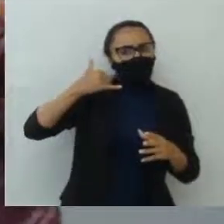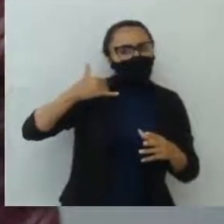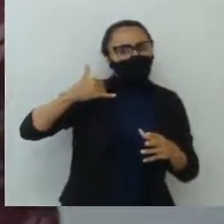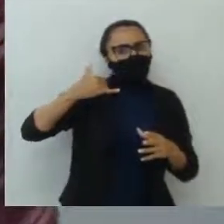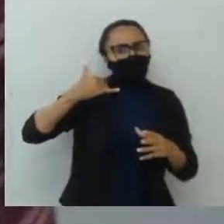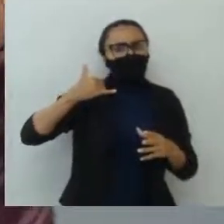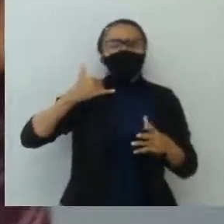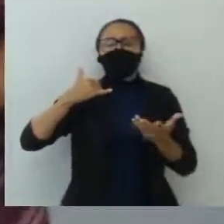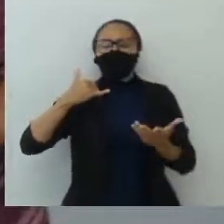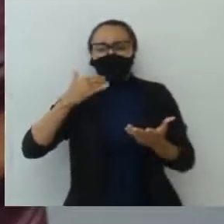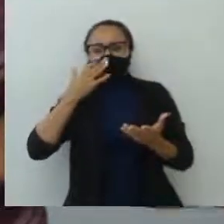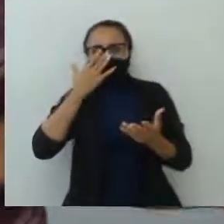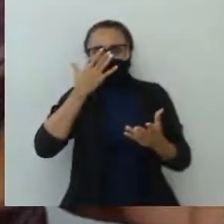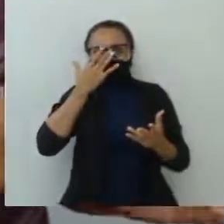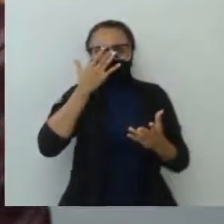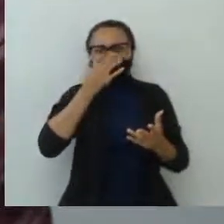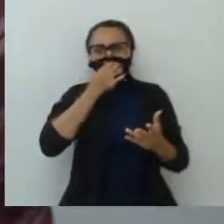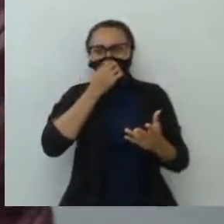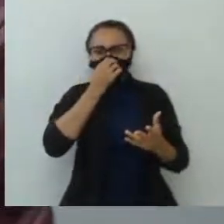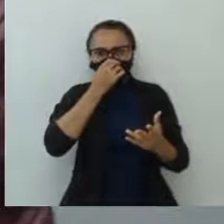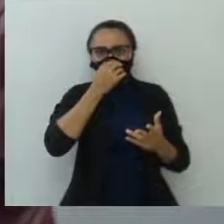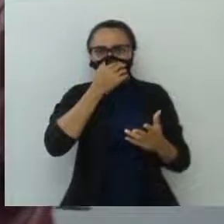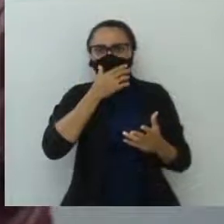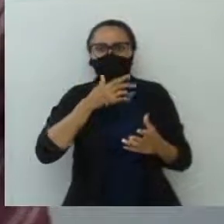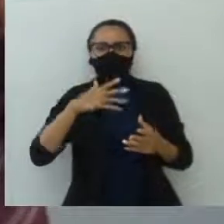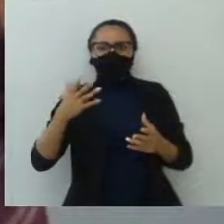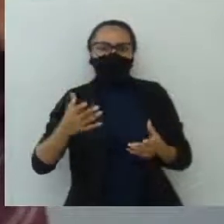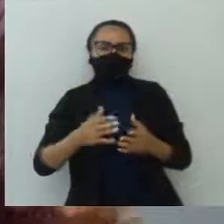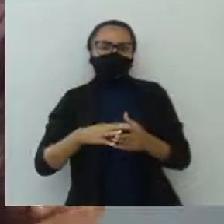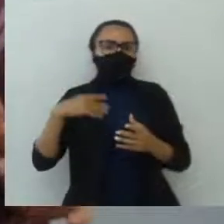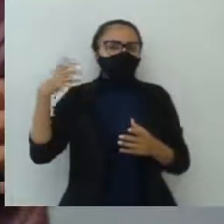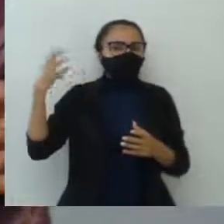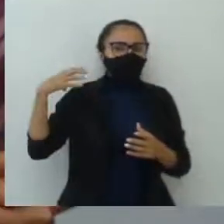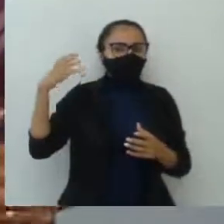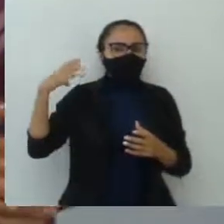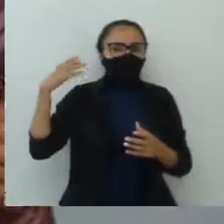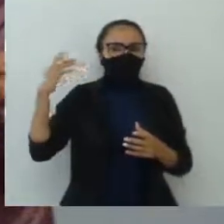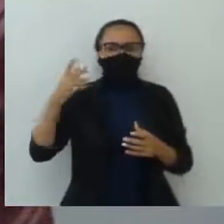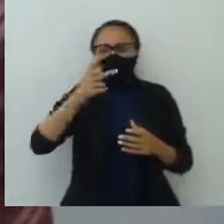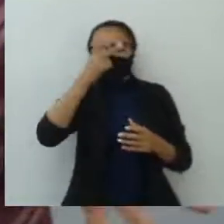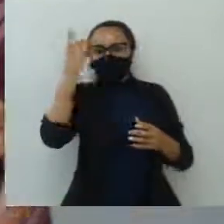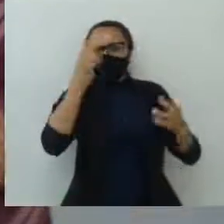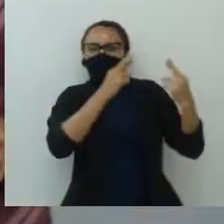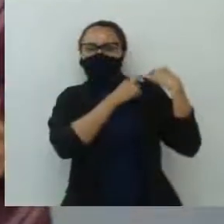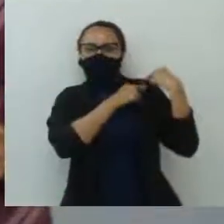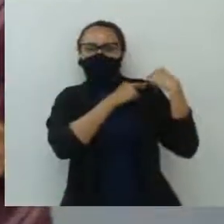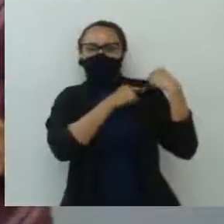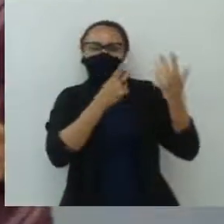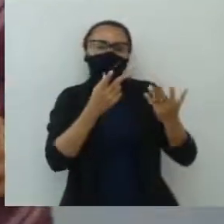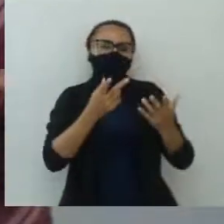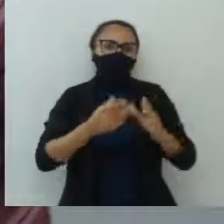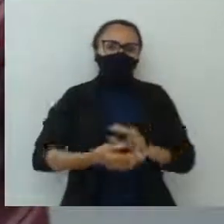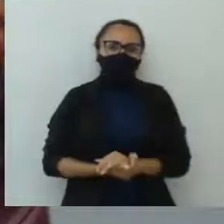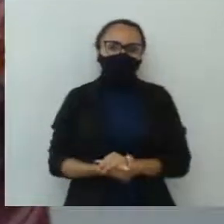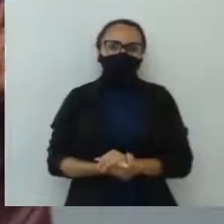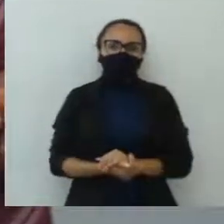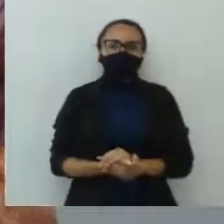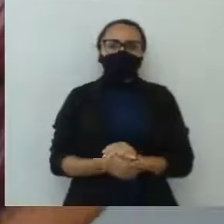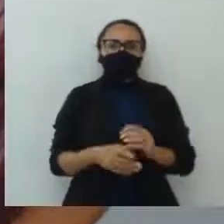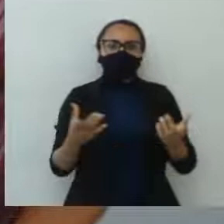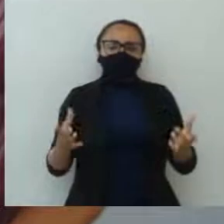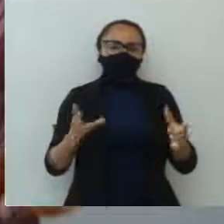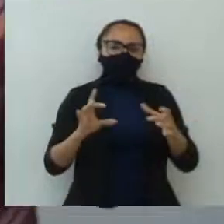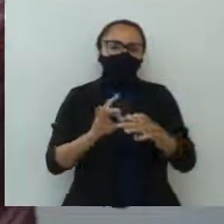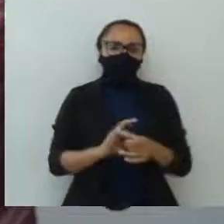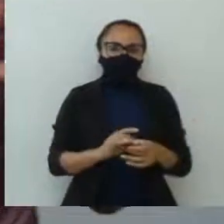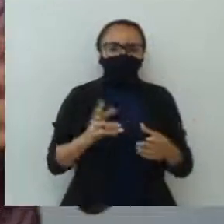elementos são feitos pela sonoplastia. O sonorizador é a pessoa responsável por essa sonoplastia cênica. Então, junto com o